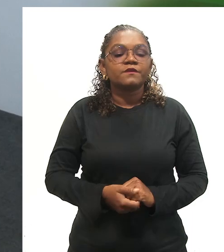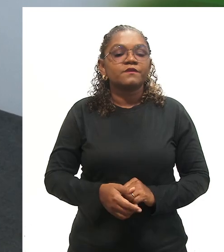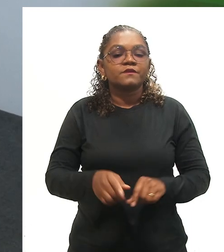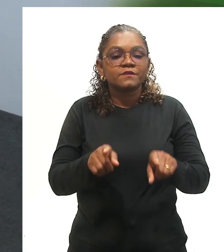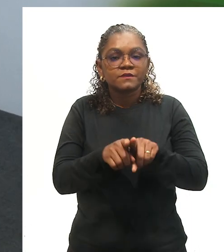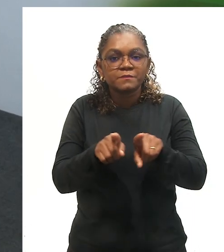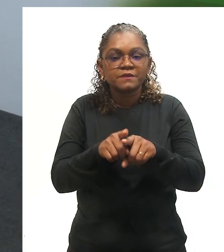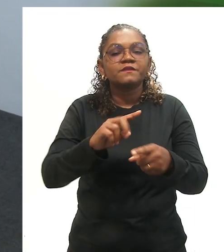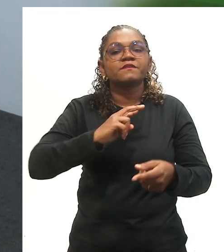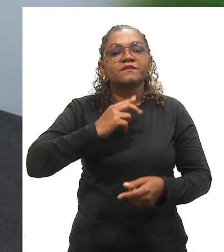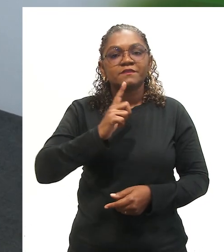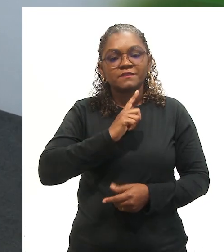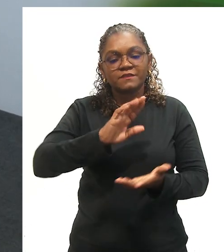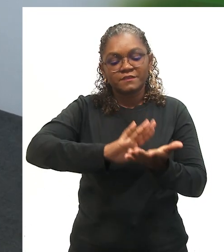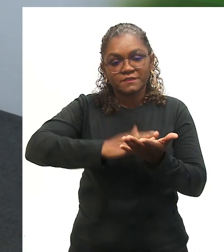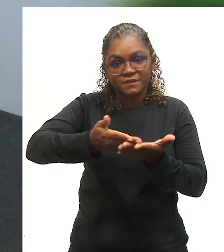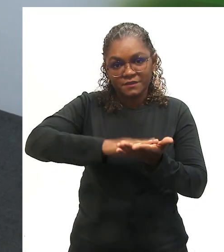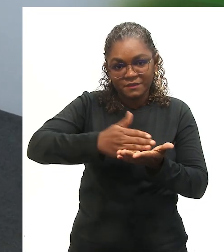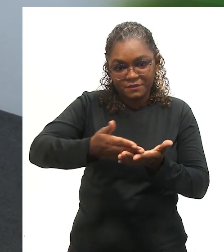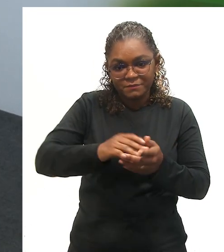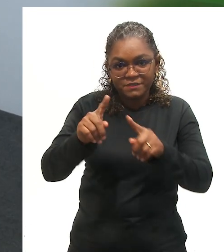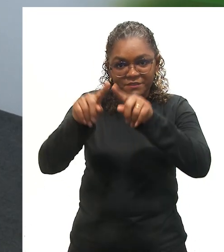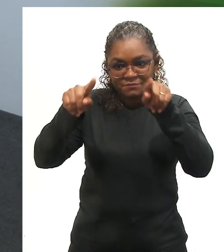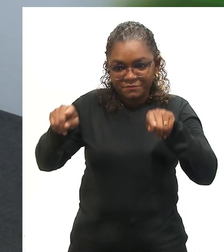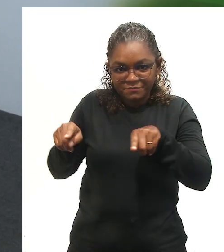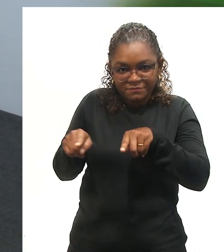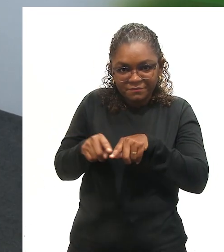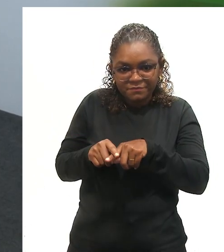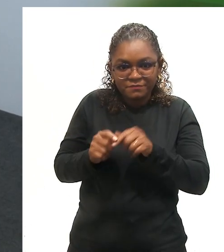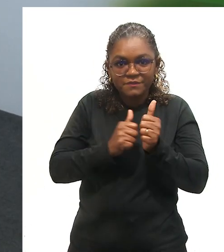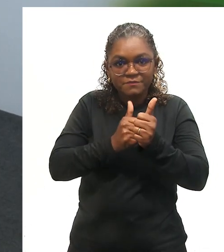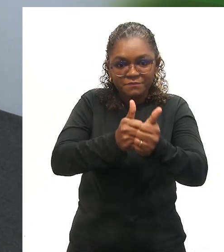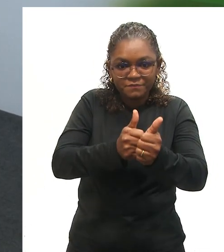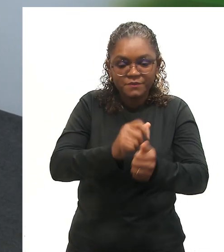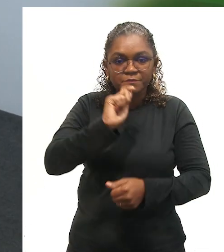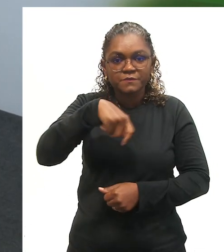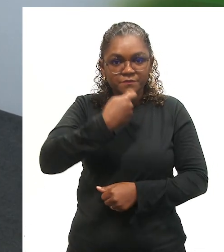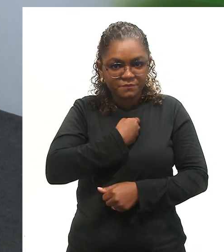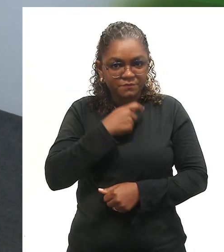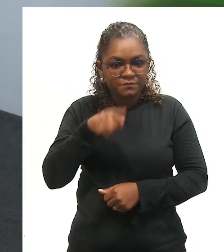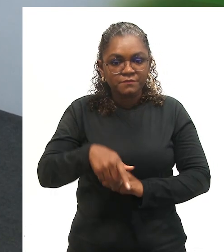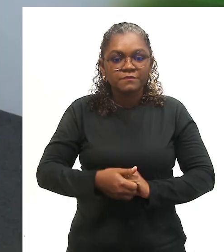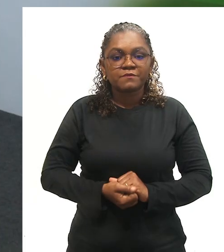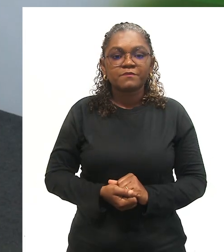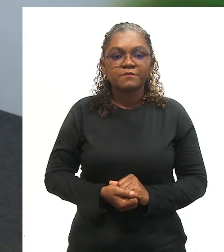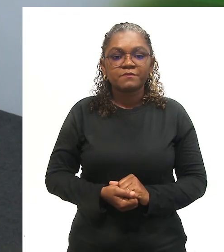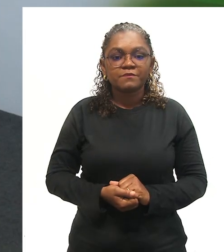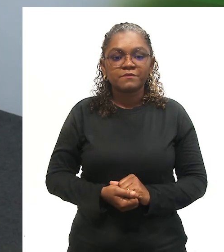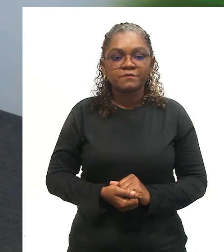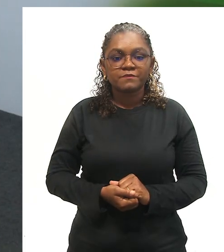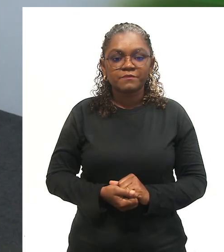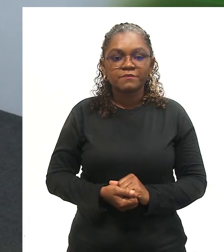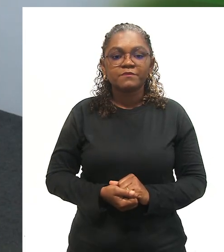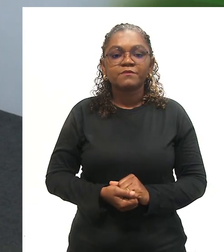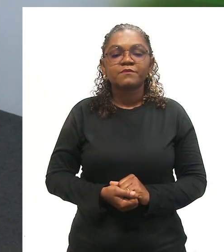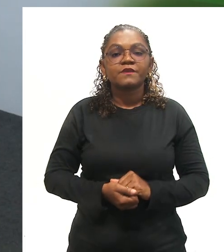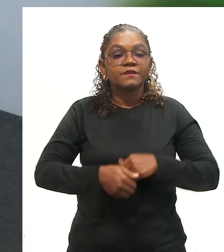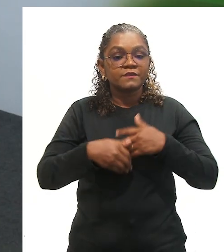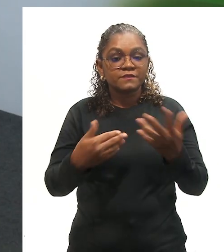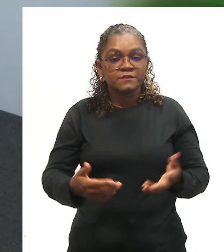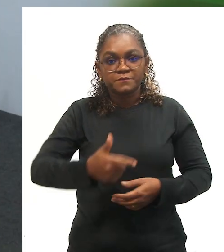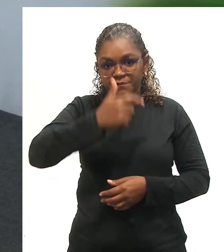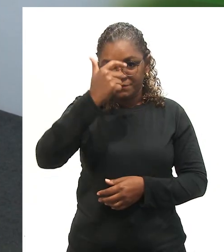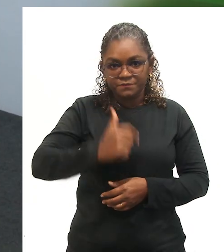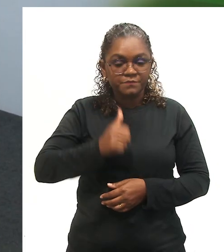tela, a gente tem também intérprete de Libras acompanhando essa aula, e o sinal que me identifica na comunidade surda é esse aqui. E eu sou uma